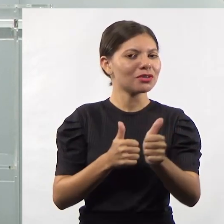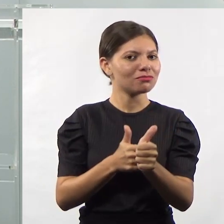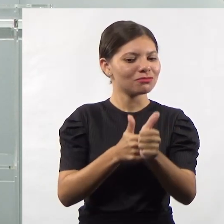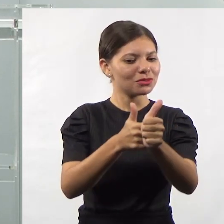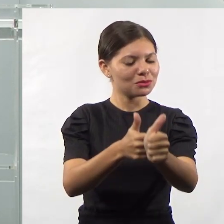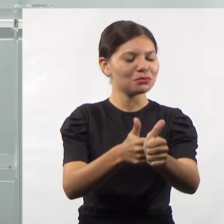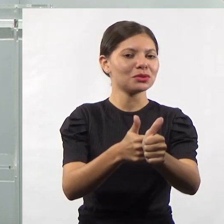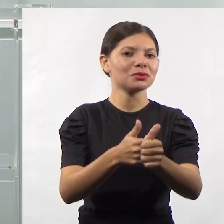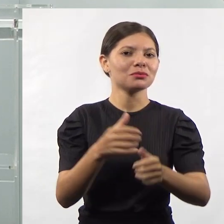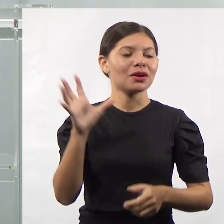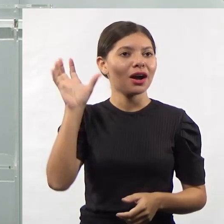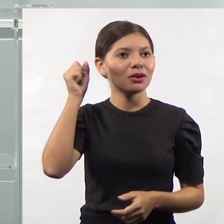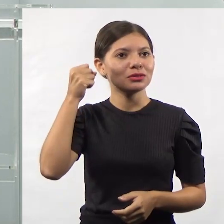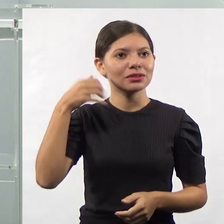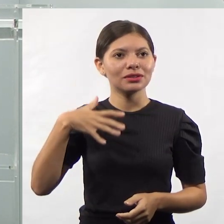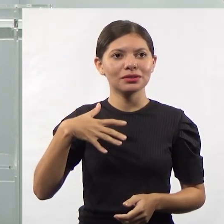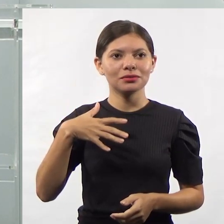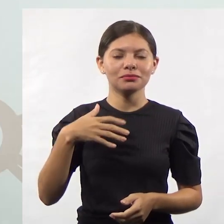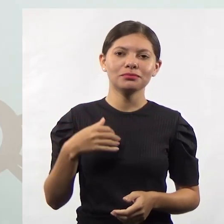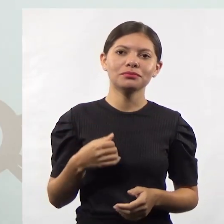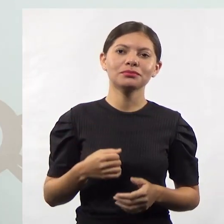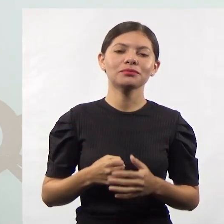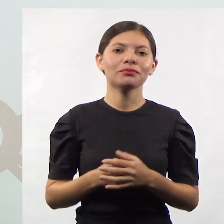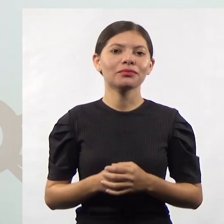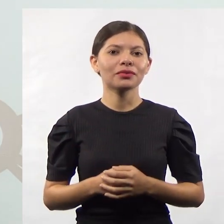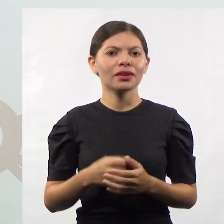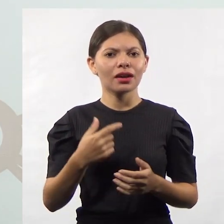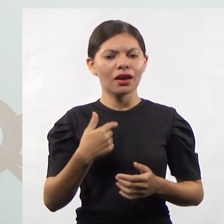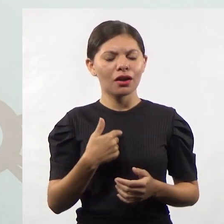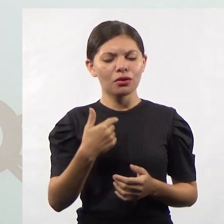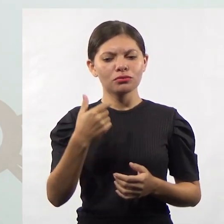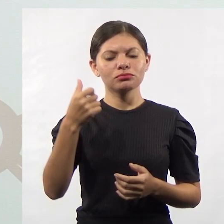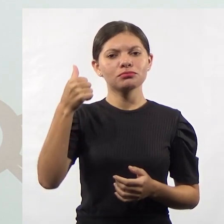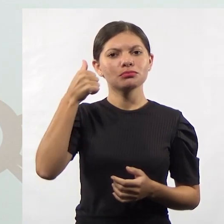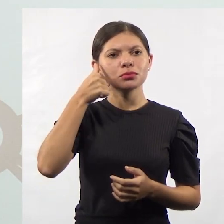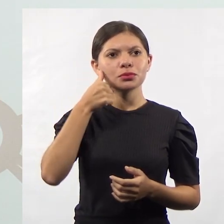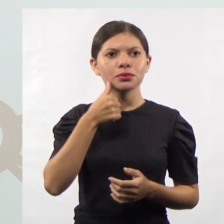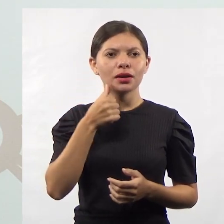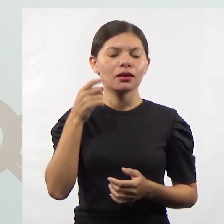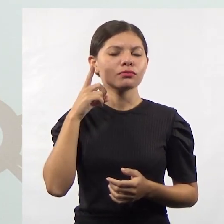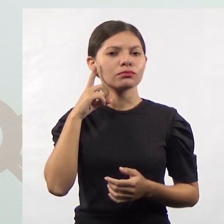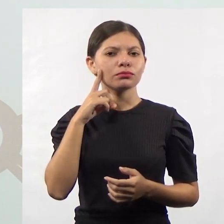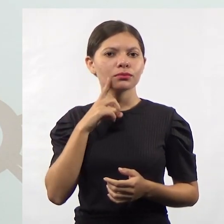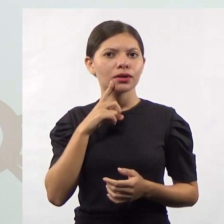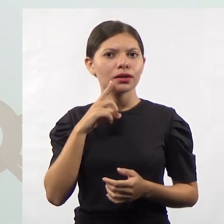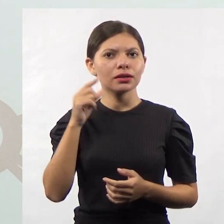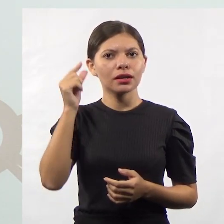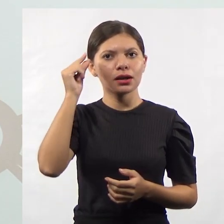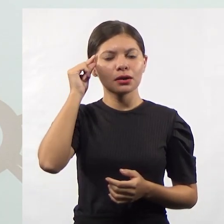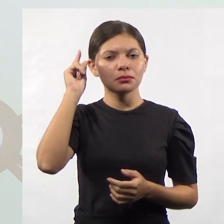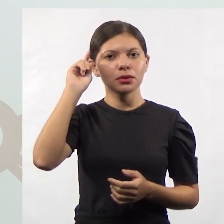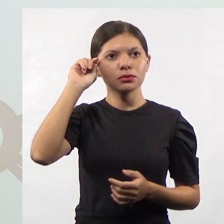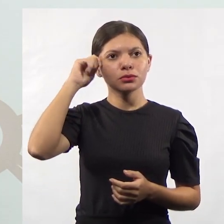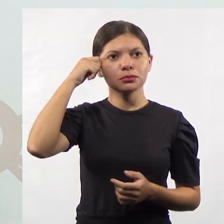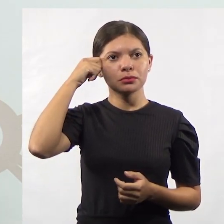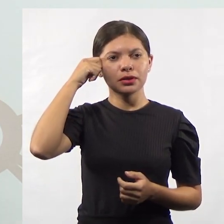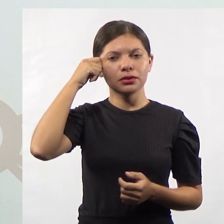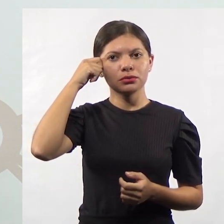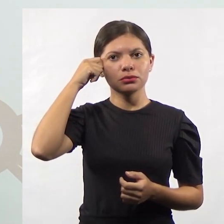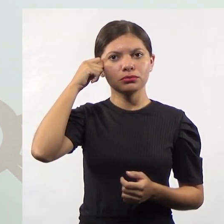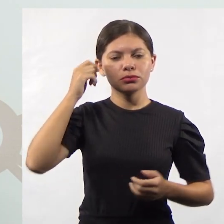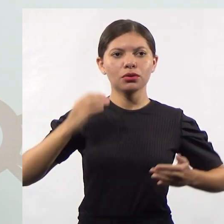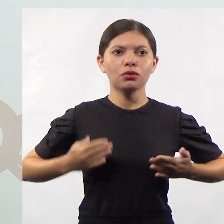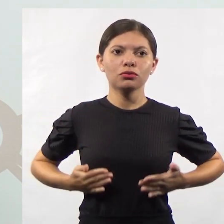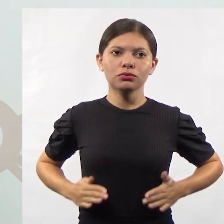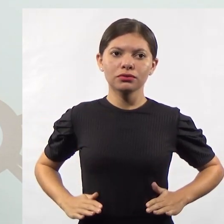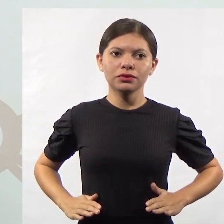episódio, eu vou passar a minha audiodescrição. Eu sou uma mulher parda, de cabelos pretos na altura do ombro, estou